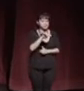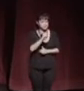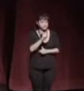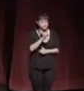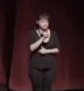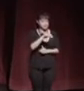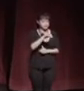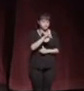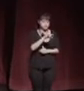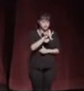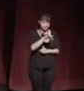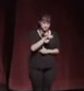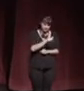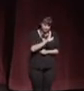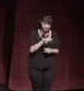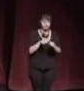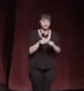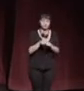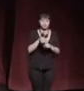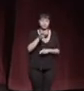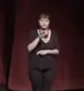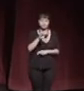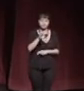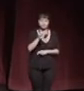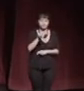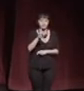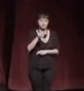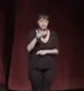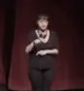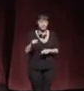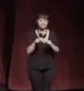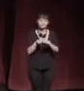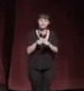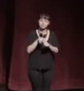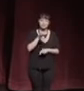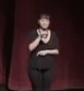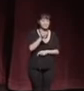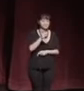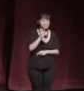a Beatriz e a Estela. Já já eu vou falar um pouquinho mais.